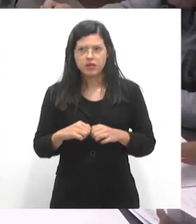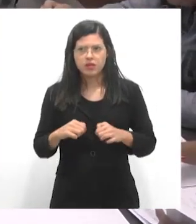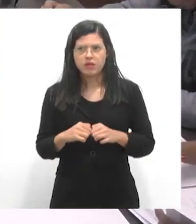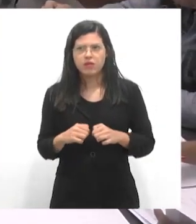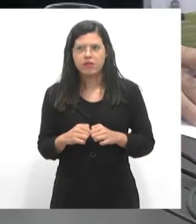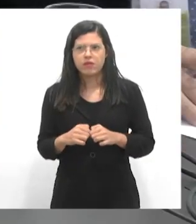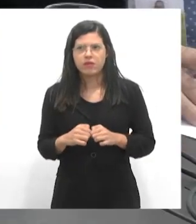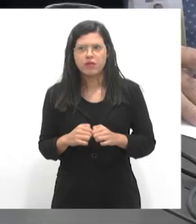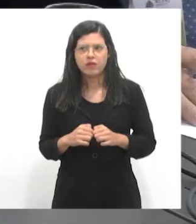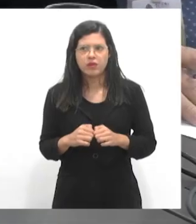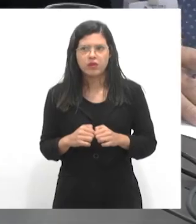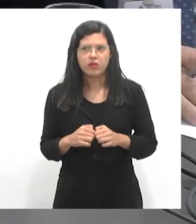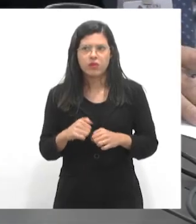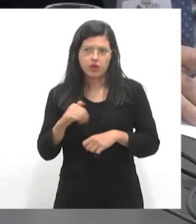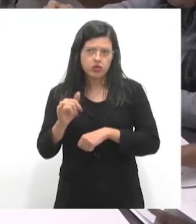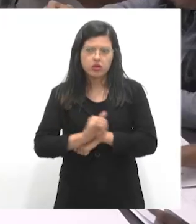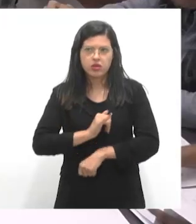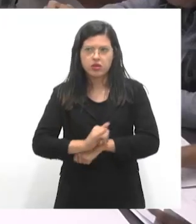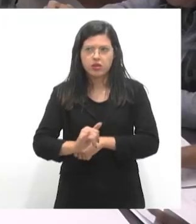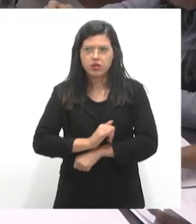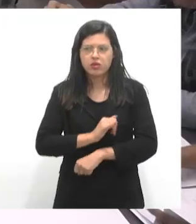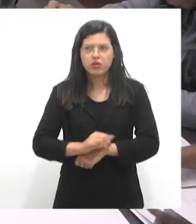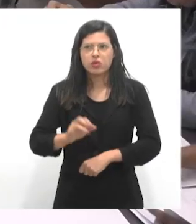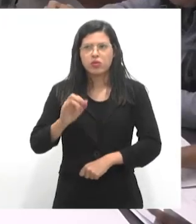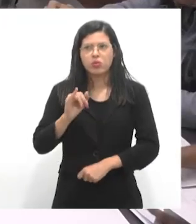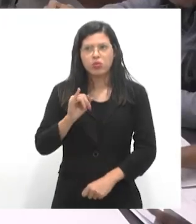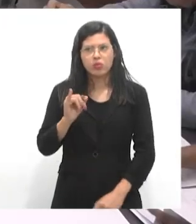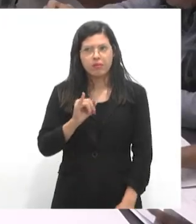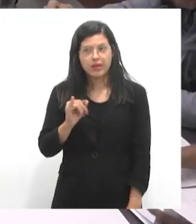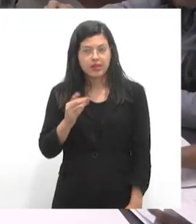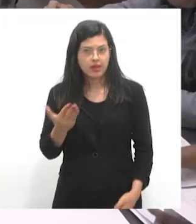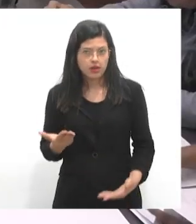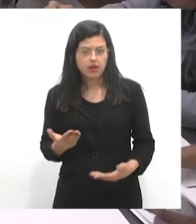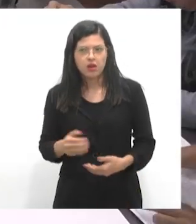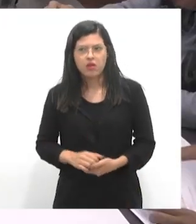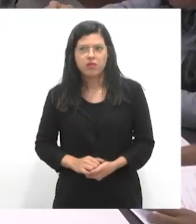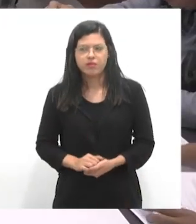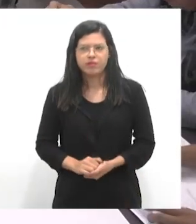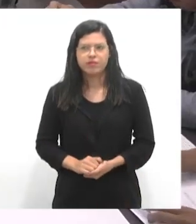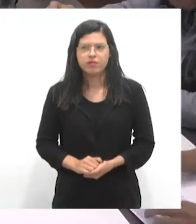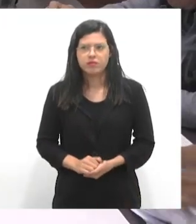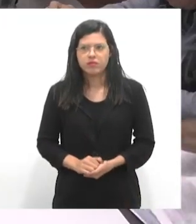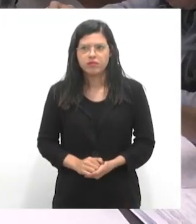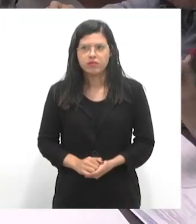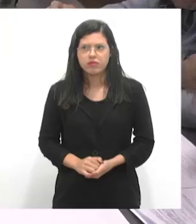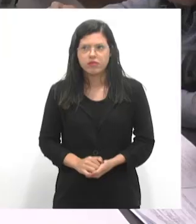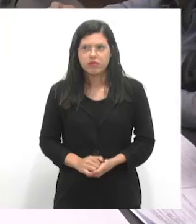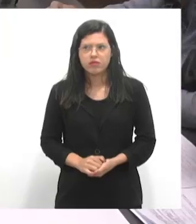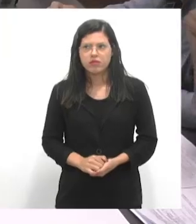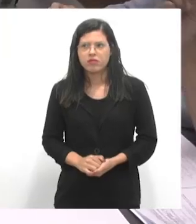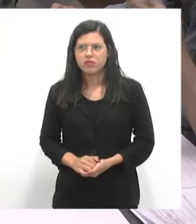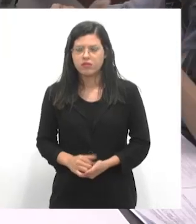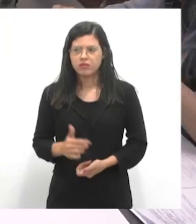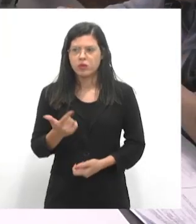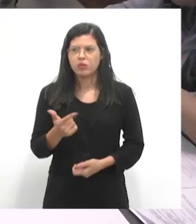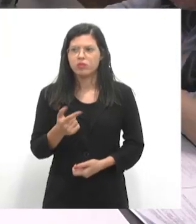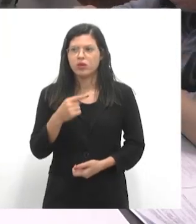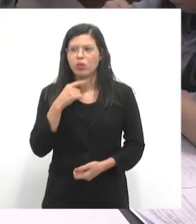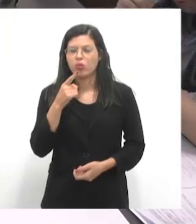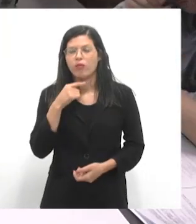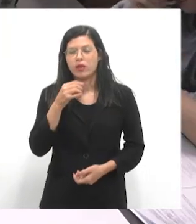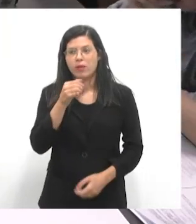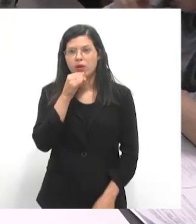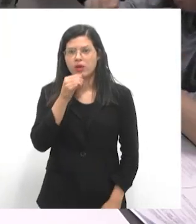É a ferramenta, né? No imaterial. Aí essa ressalva diz que não há dúvida, por exemplo,